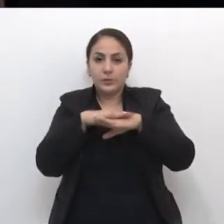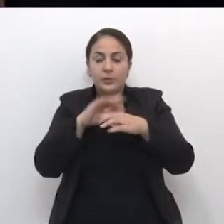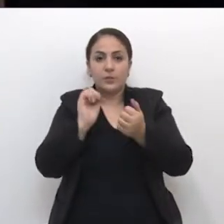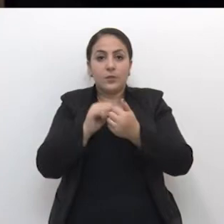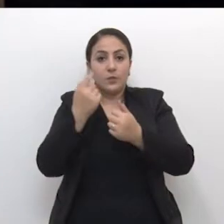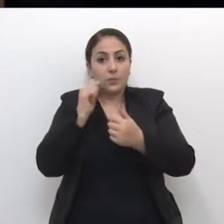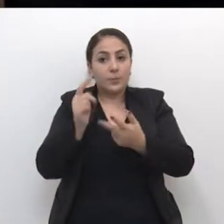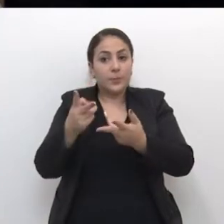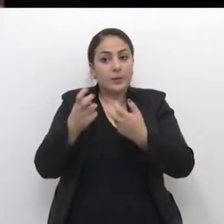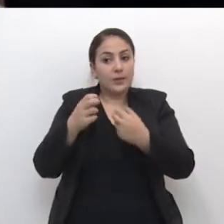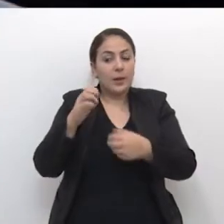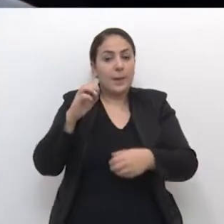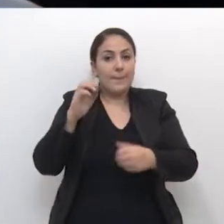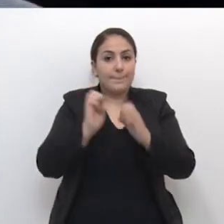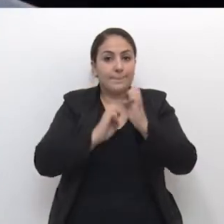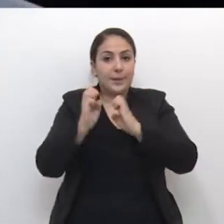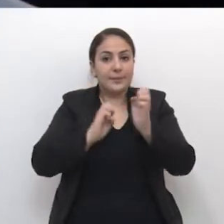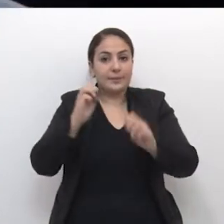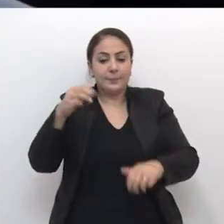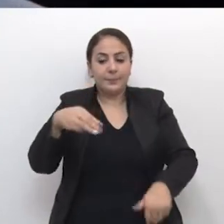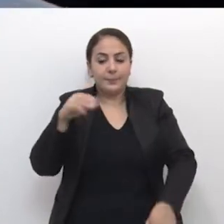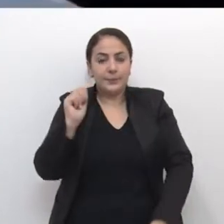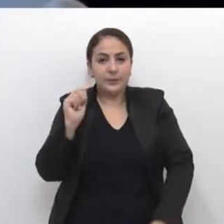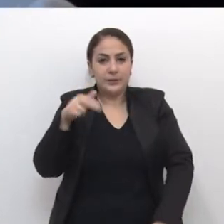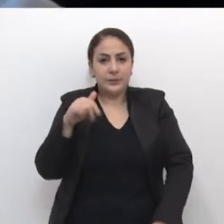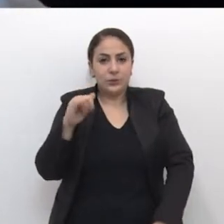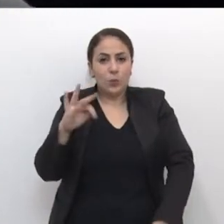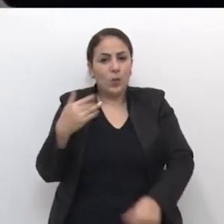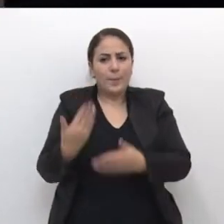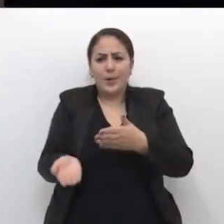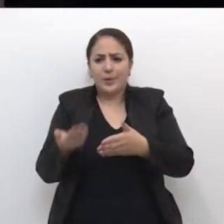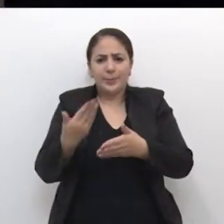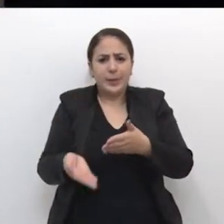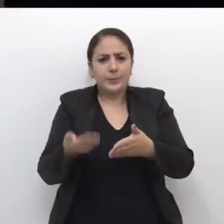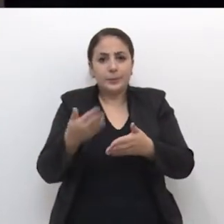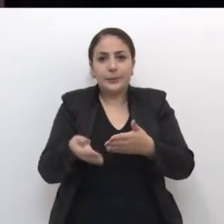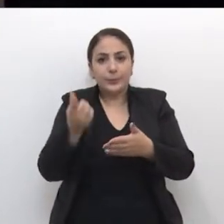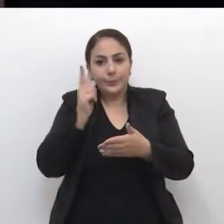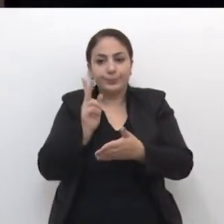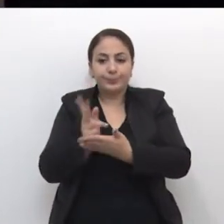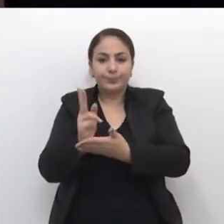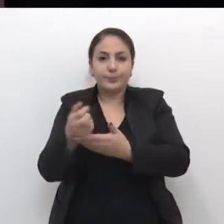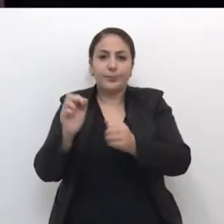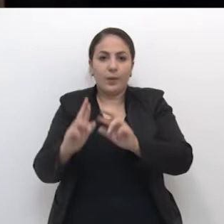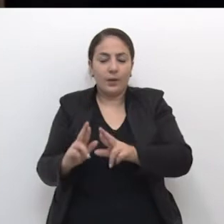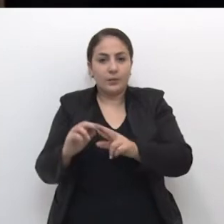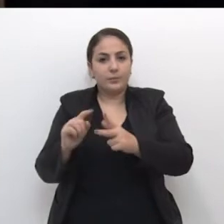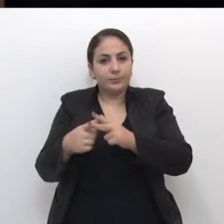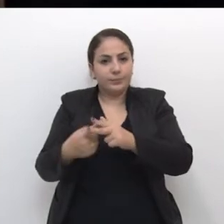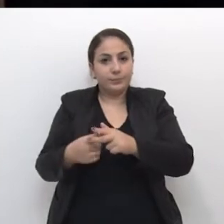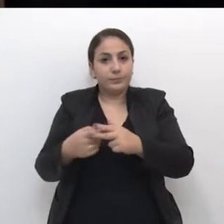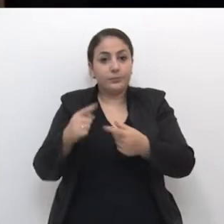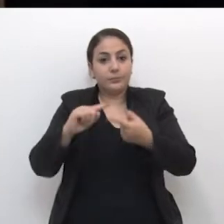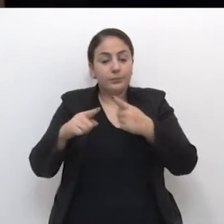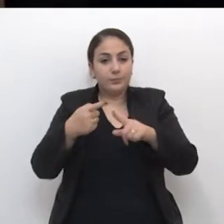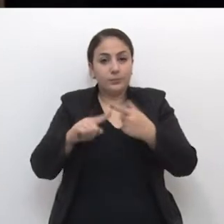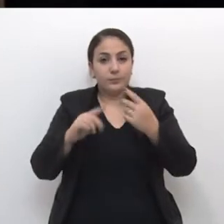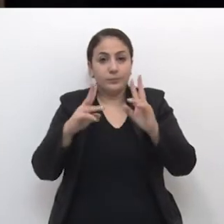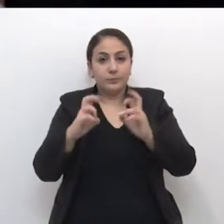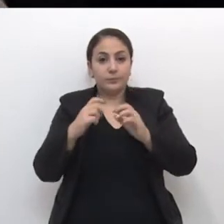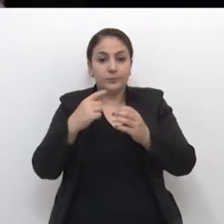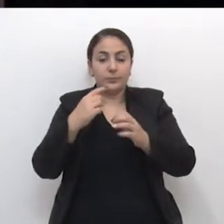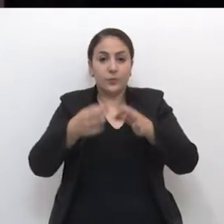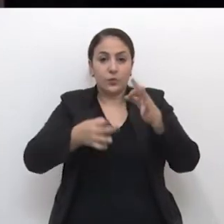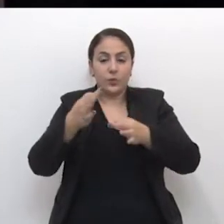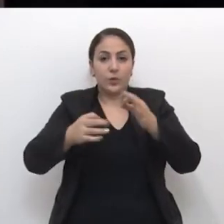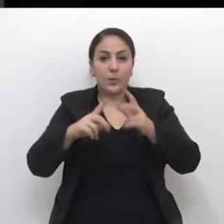que a Monitoc estaria perdendo muito em ficar mantendo aquela área, fazendo a manutenção daquela área, enquanto se discutia a questão judicial.